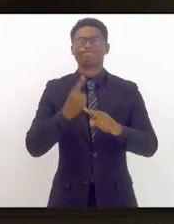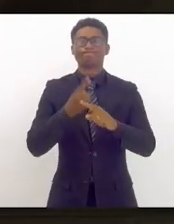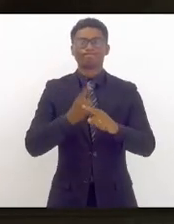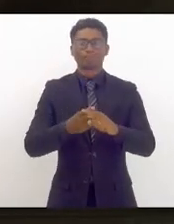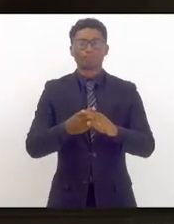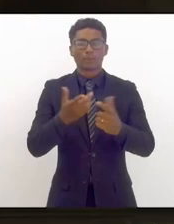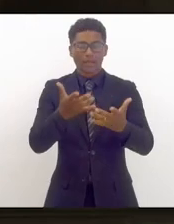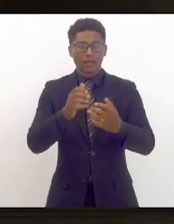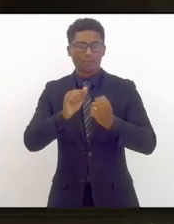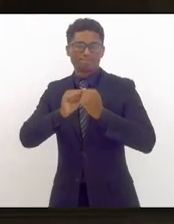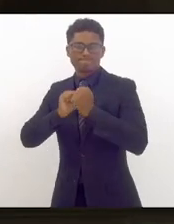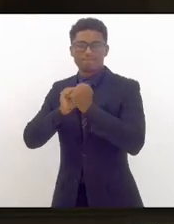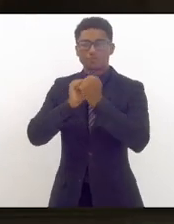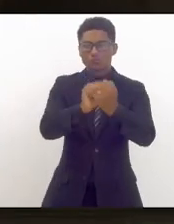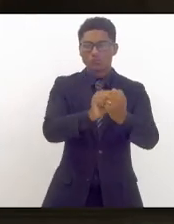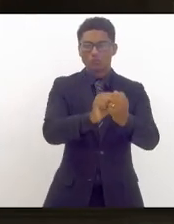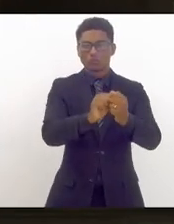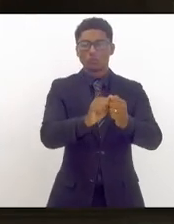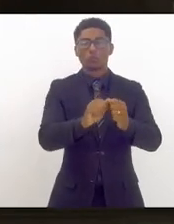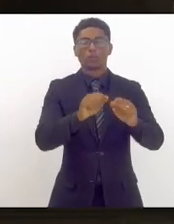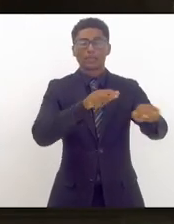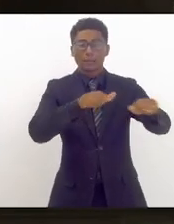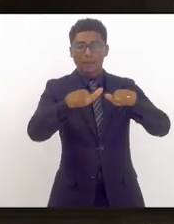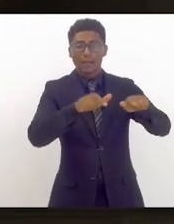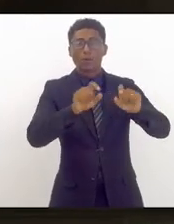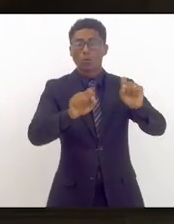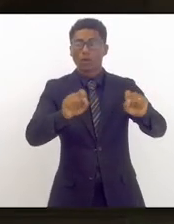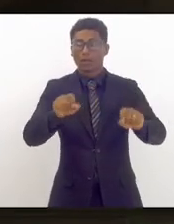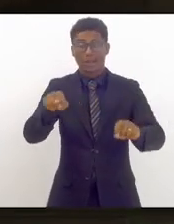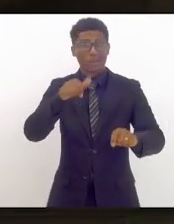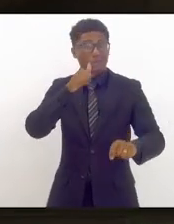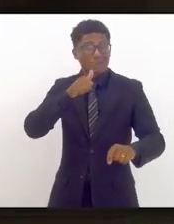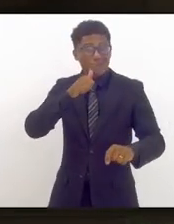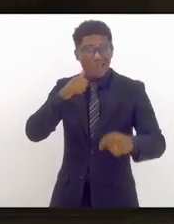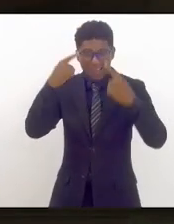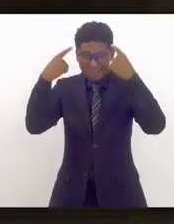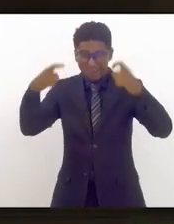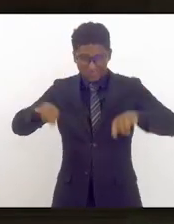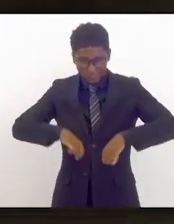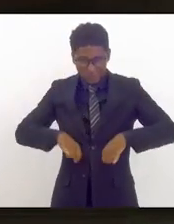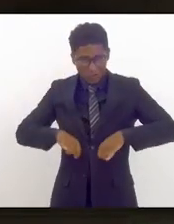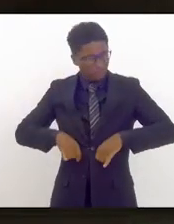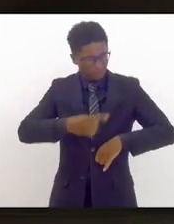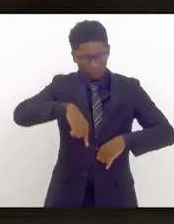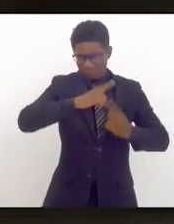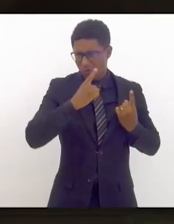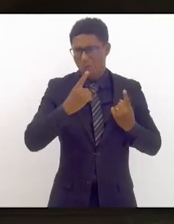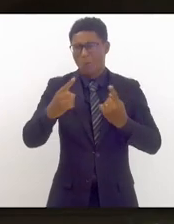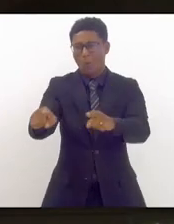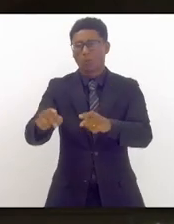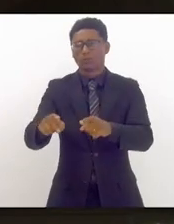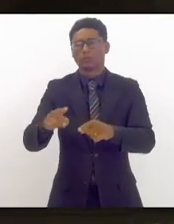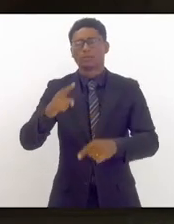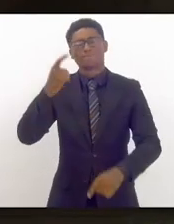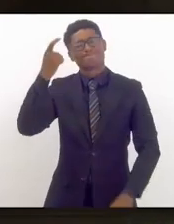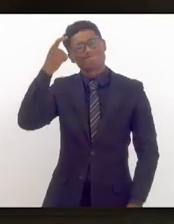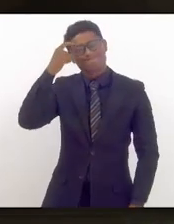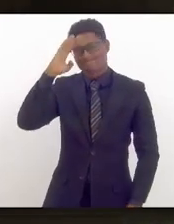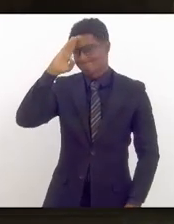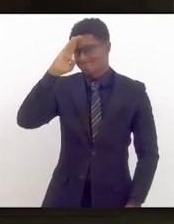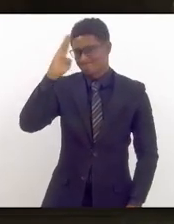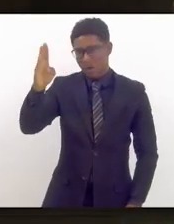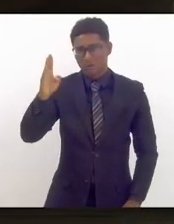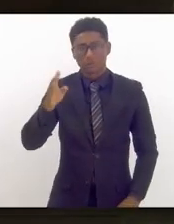agenda em combate à violência contra a mulher. Essa é uma prioridade absoluta em nossa gestão. Vamos